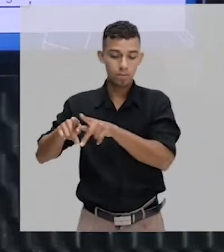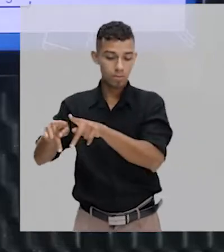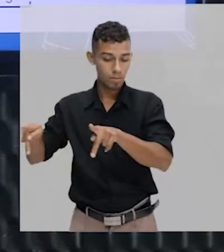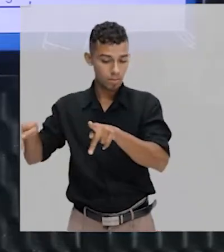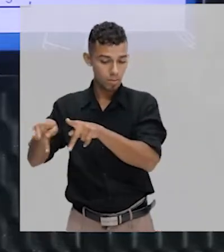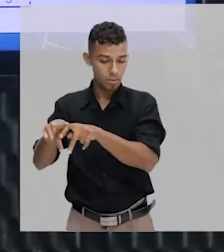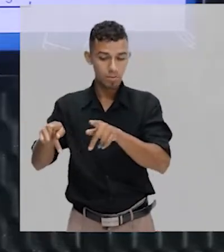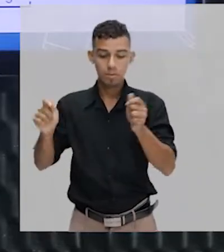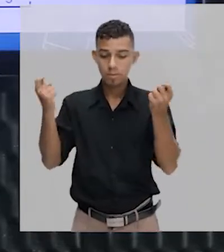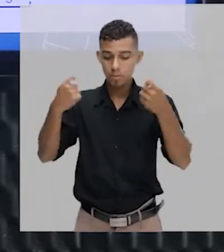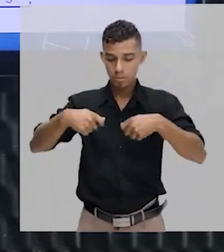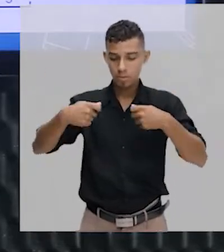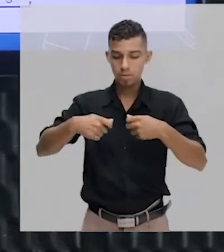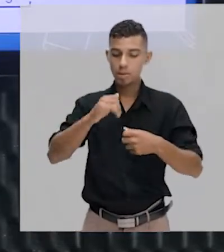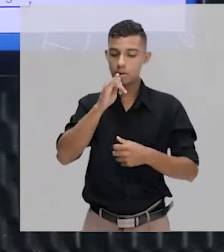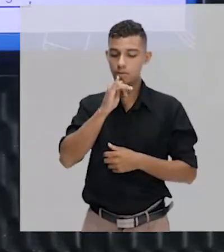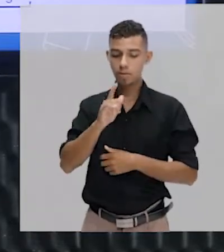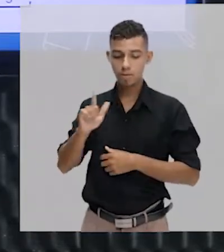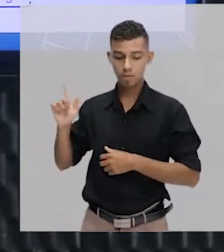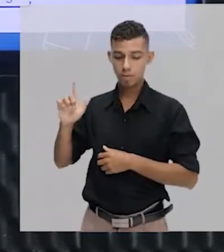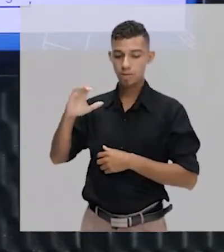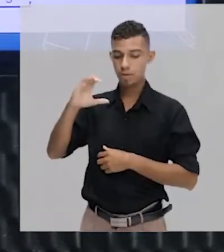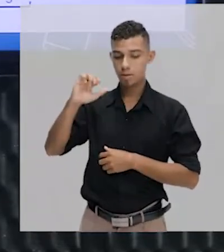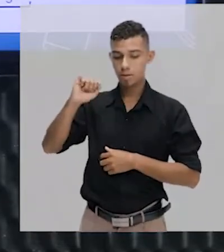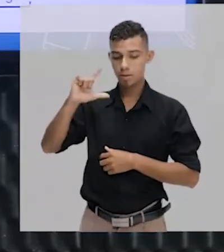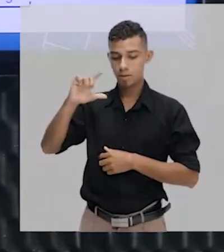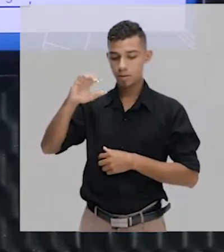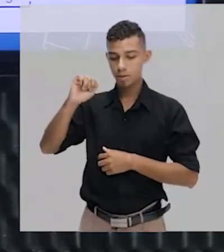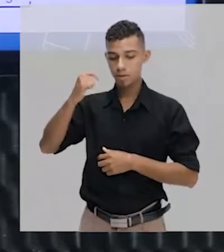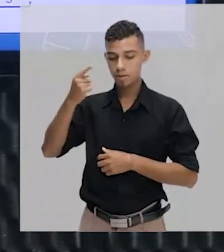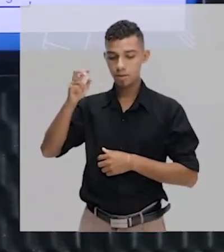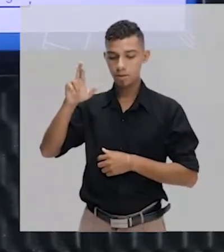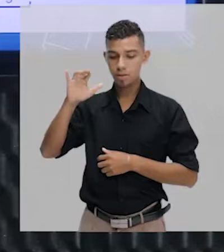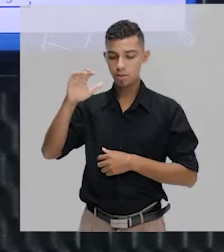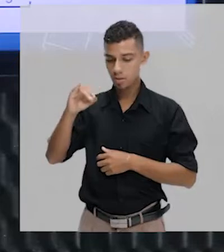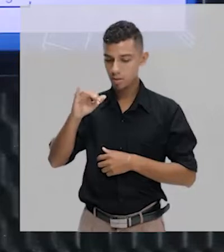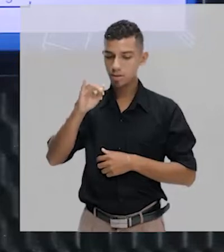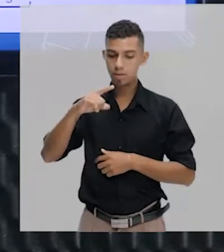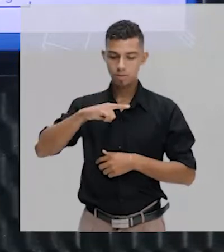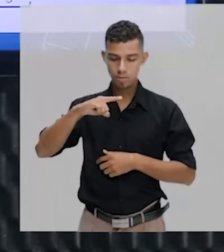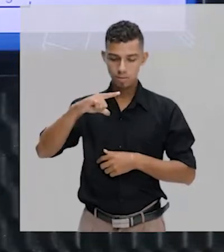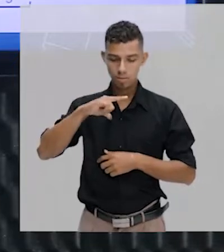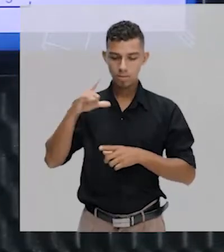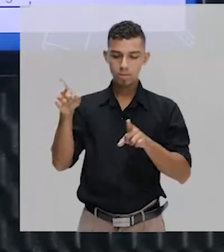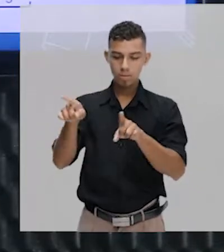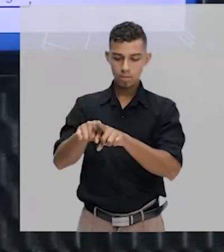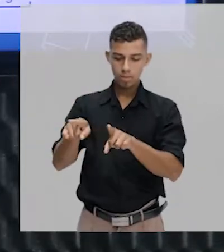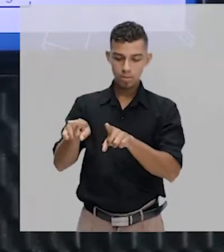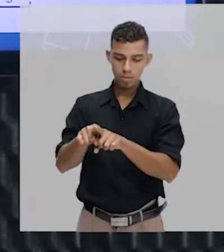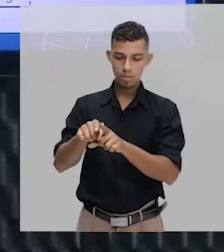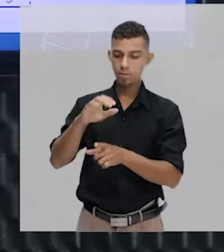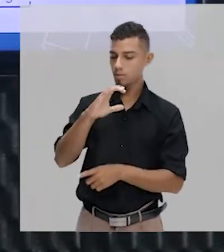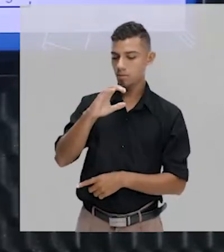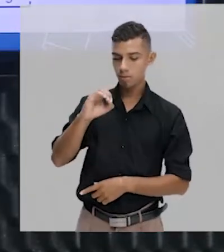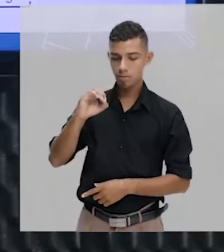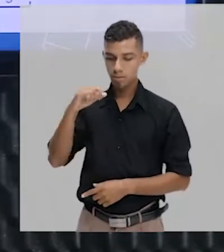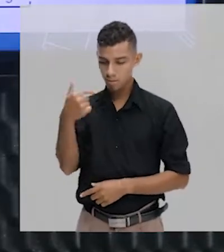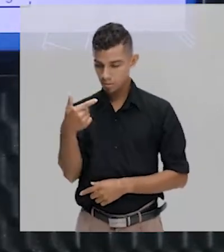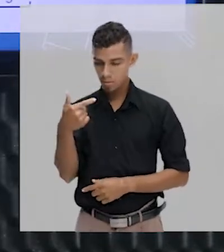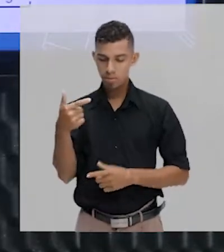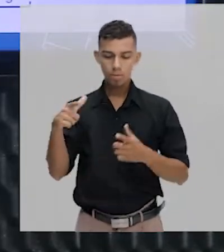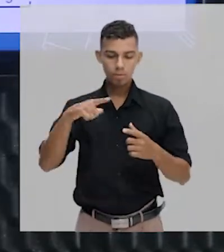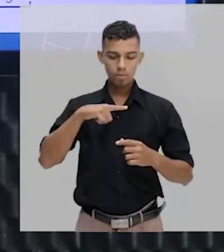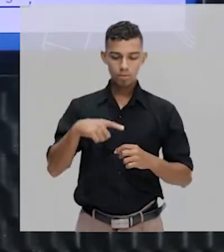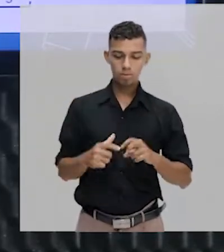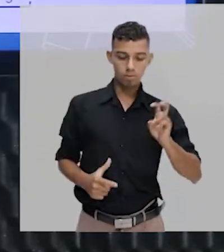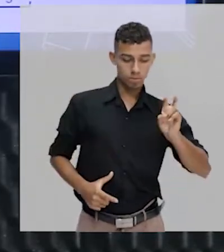do aquecimento, eu vou obter a cal viva mais o gás carbônico. Então, eu vou obter 56 gramas